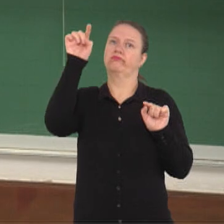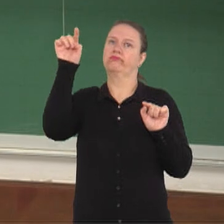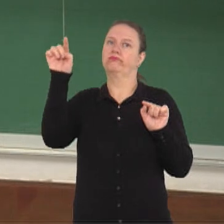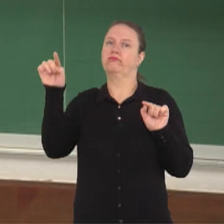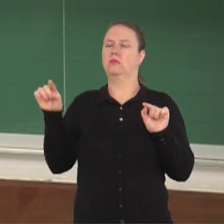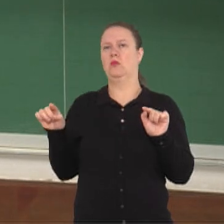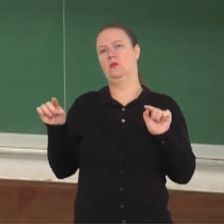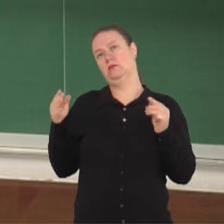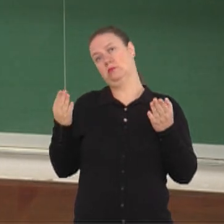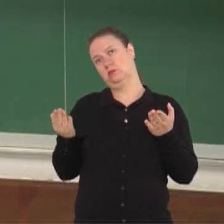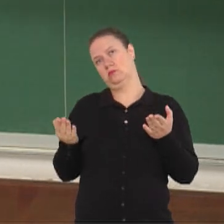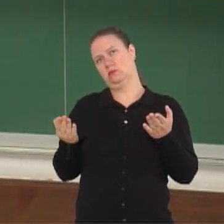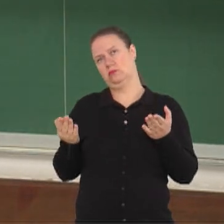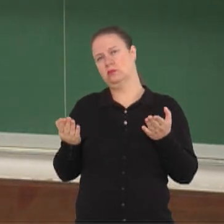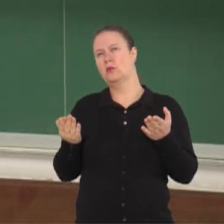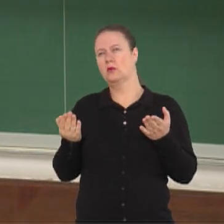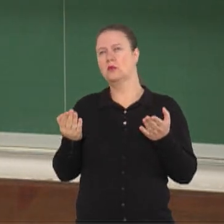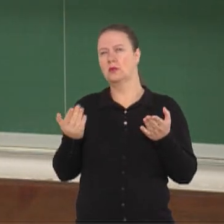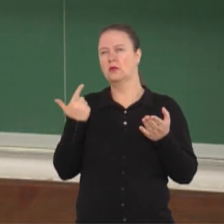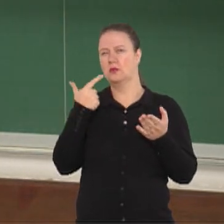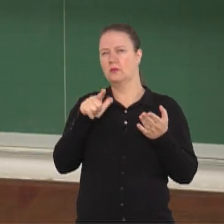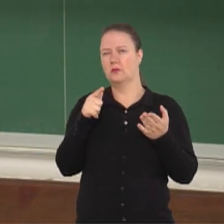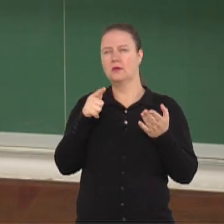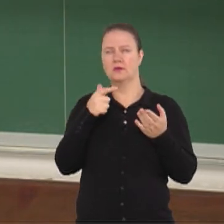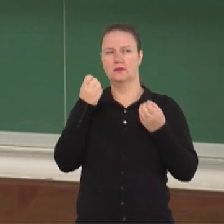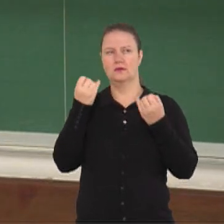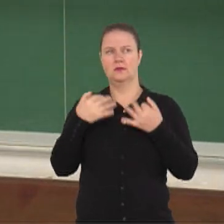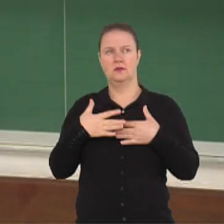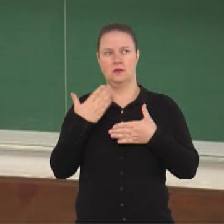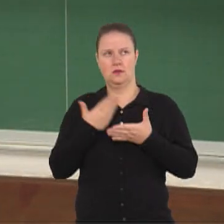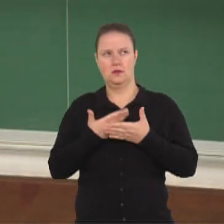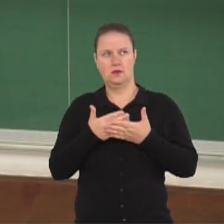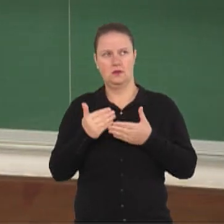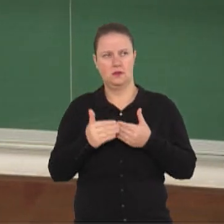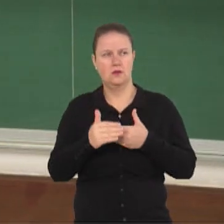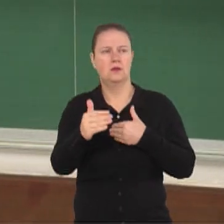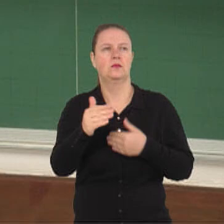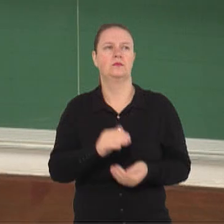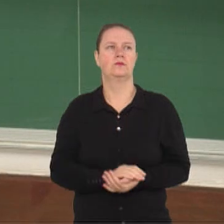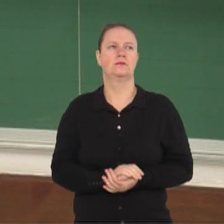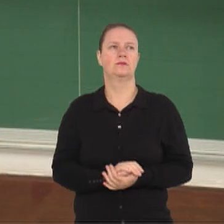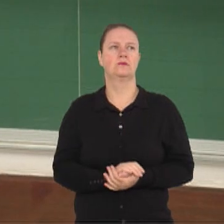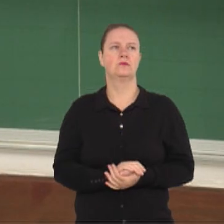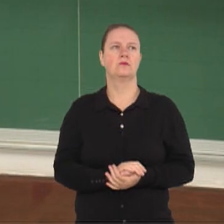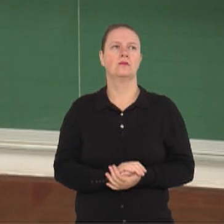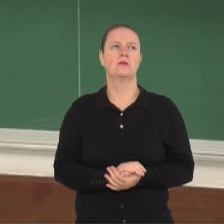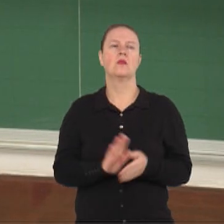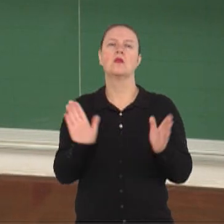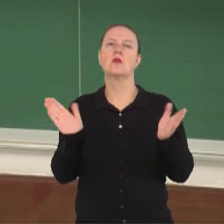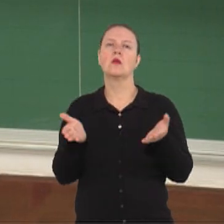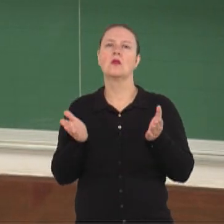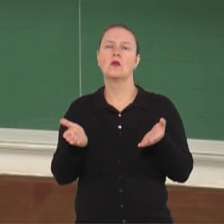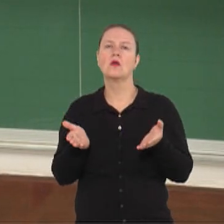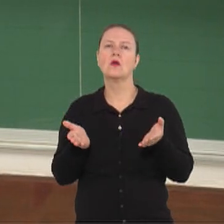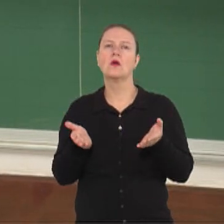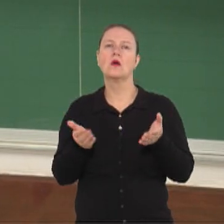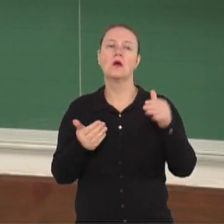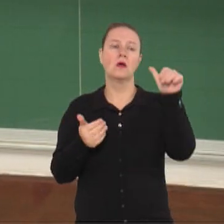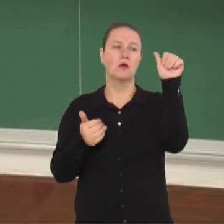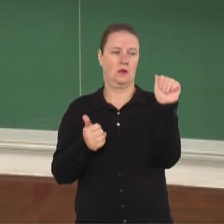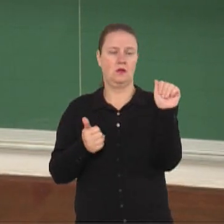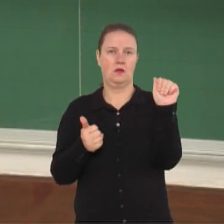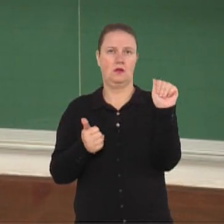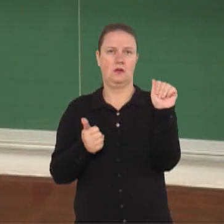São assuntos aí para as próximas aulas. De qualquer maneira, resposta do item A, nesse exercício,